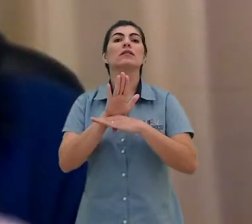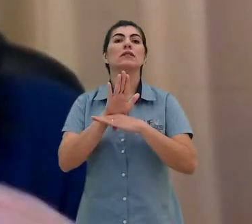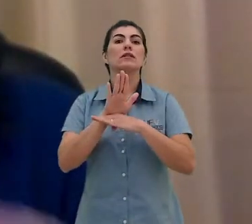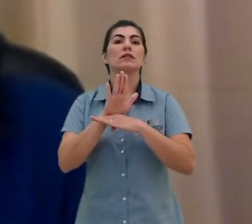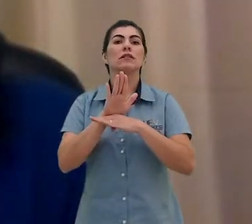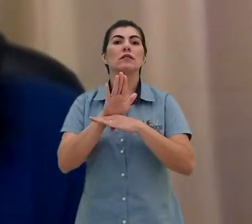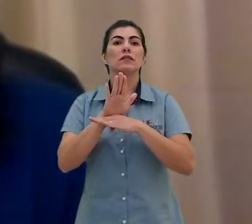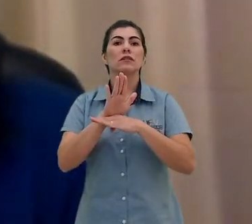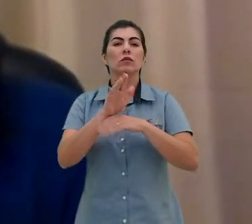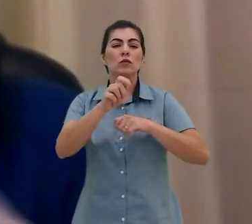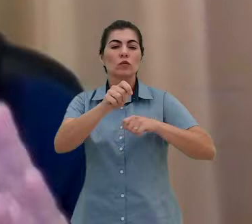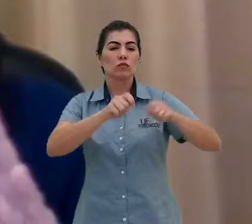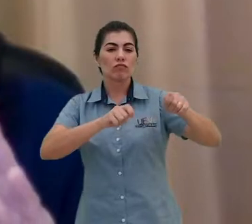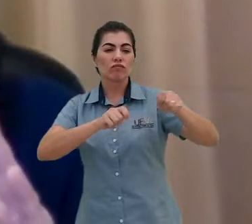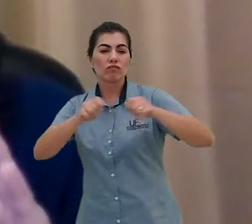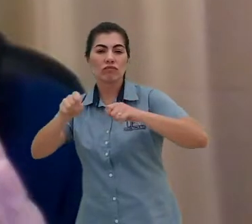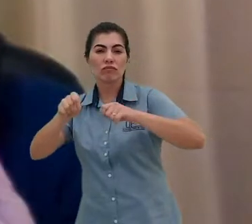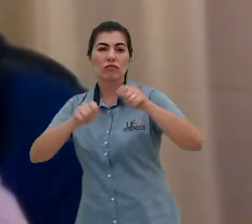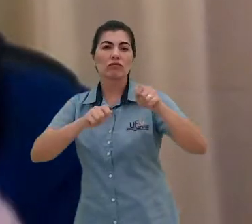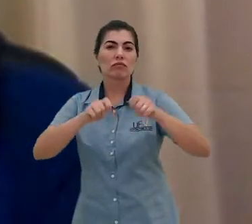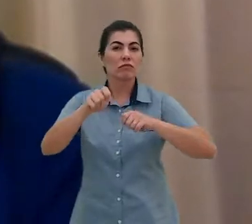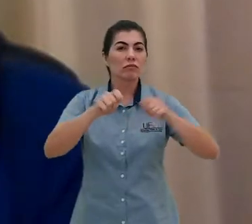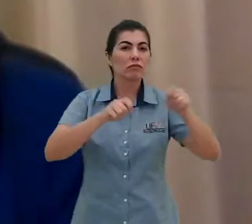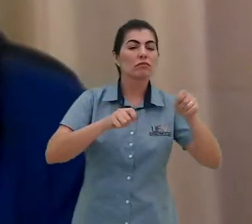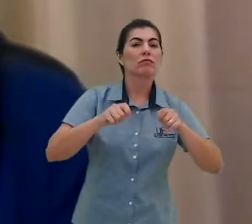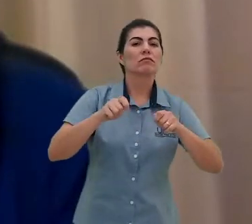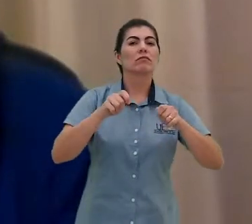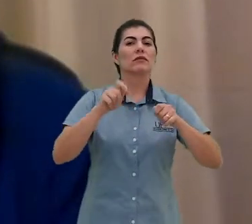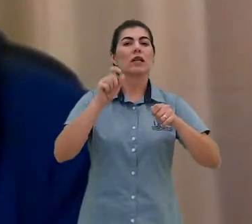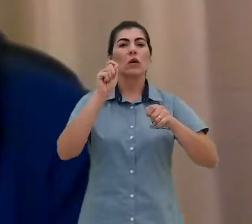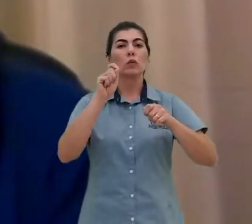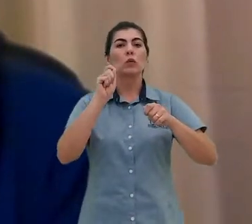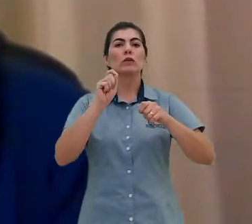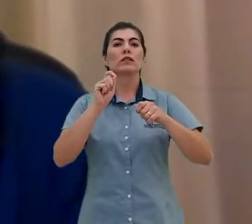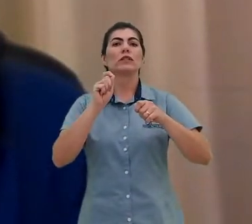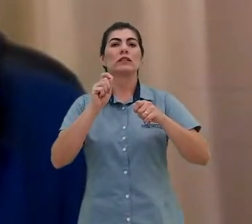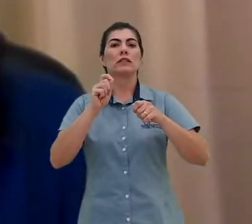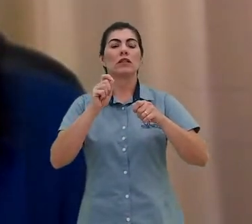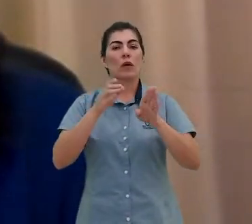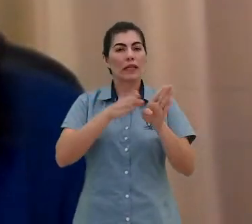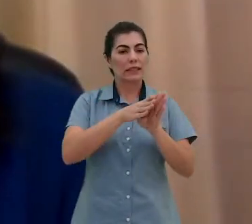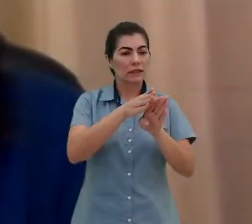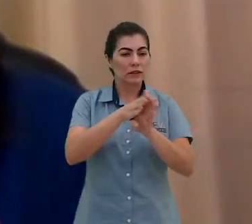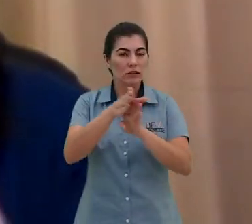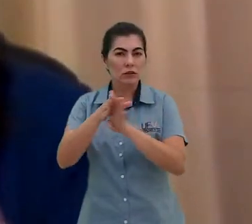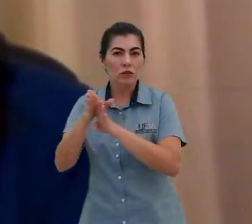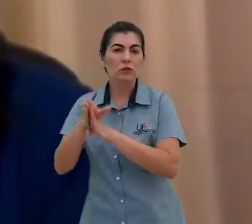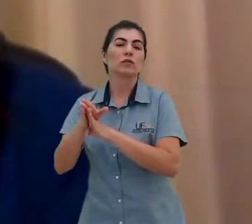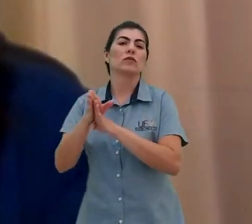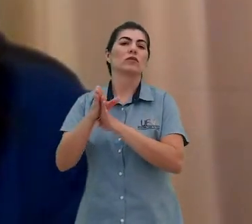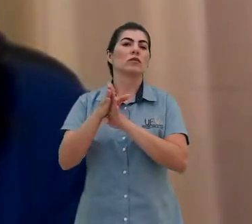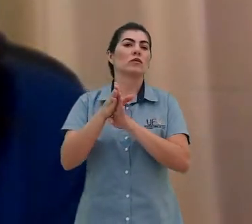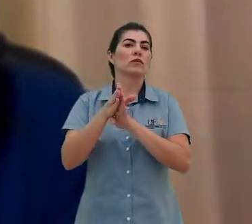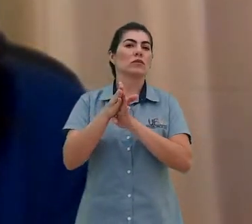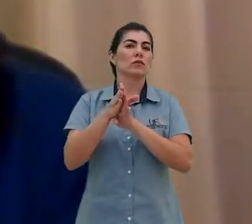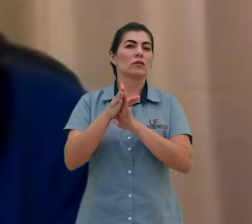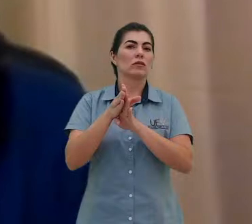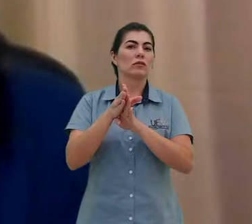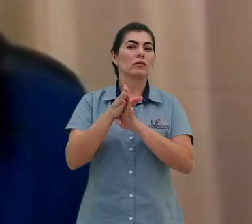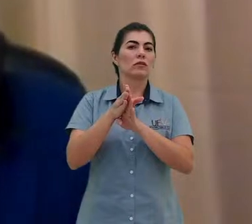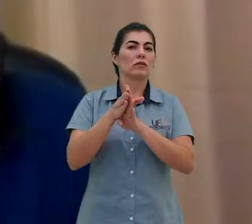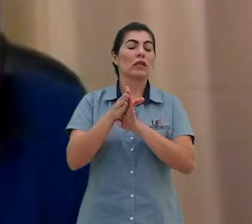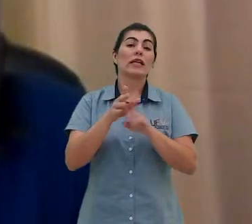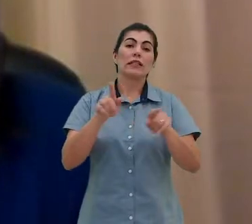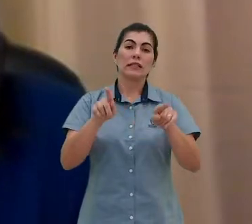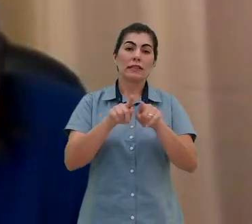no gerenciamento, na indicação de tratamentos, né? Do ponto de vista de gestão, isso